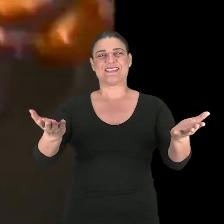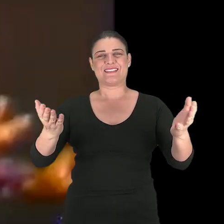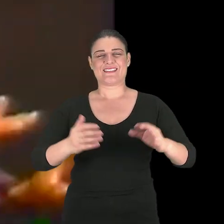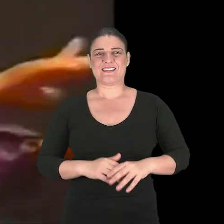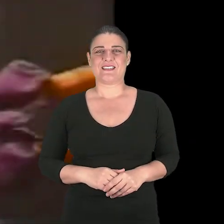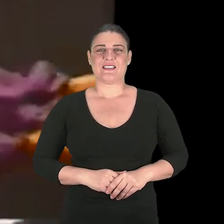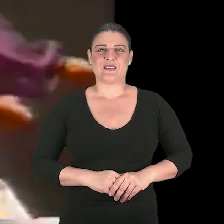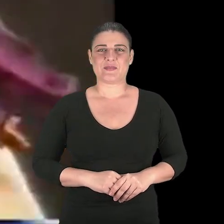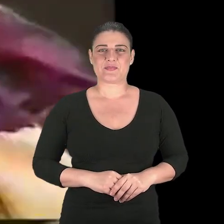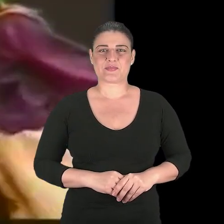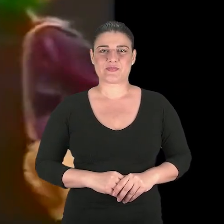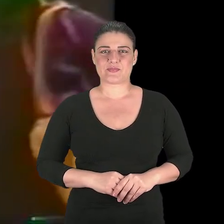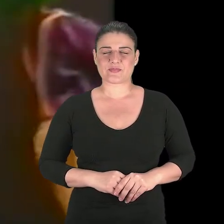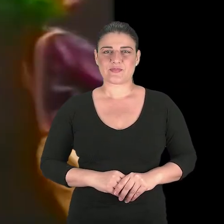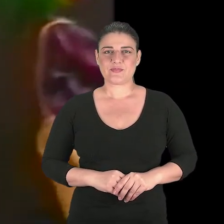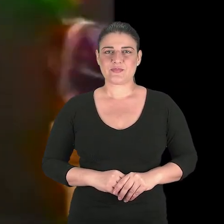música!